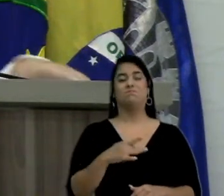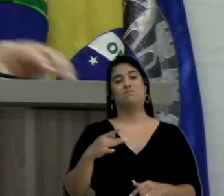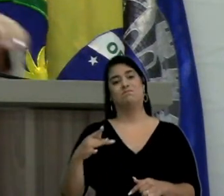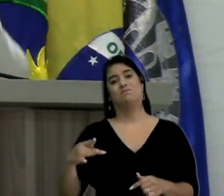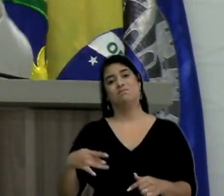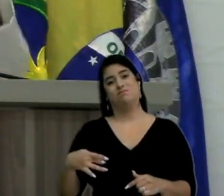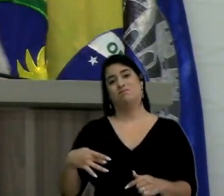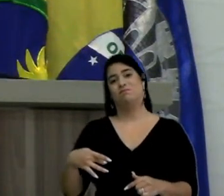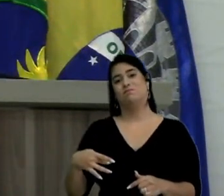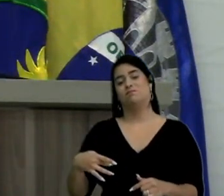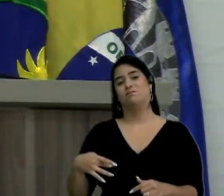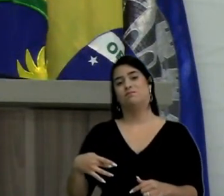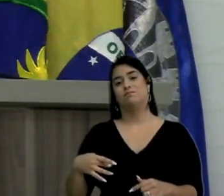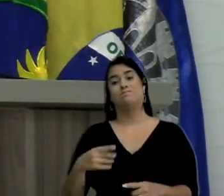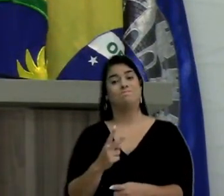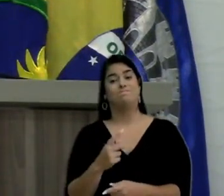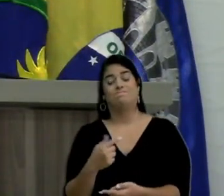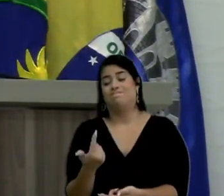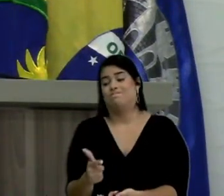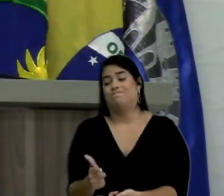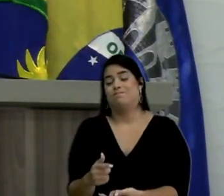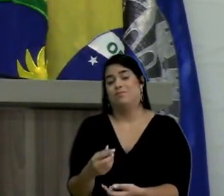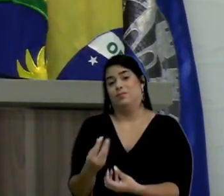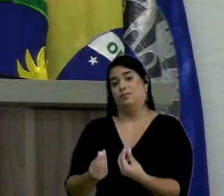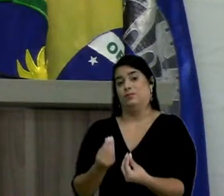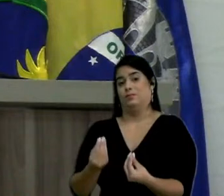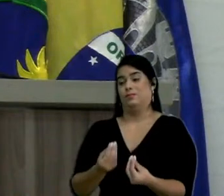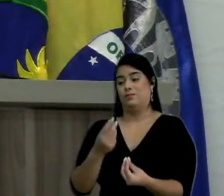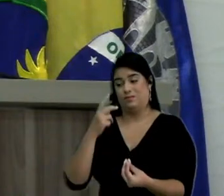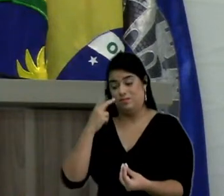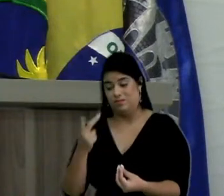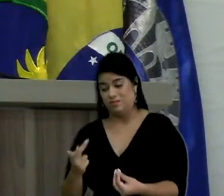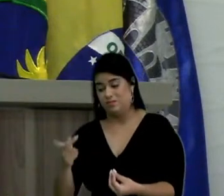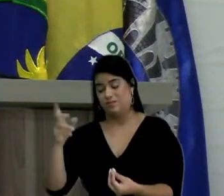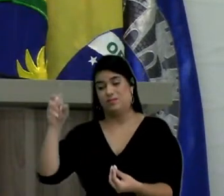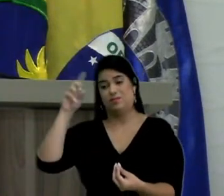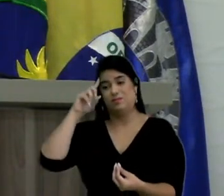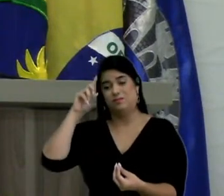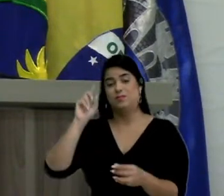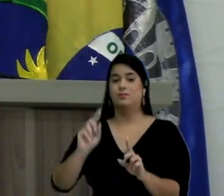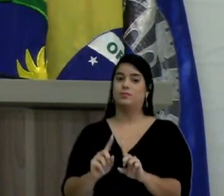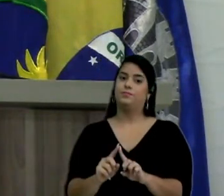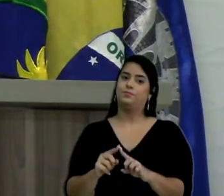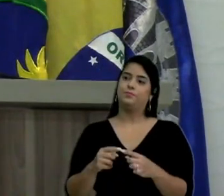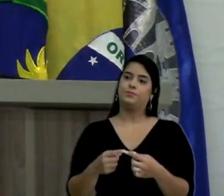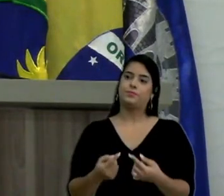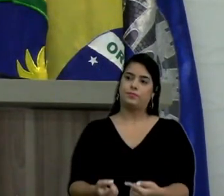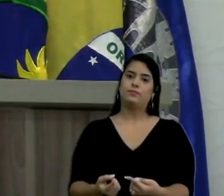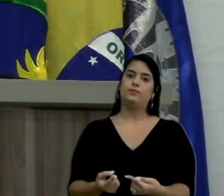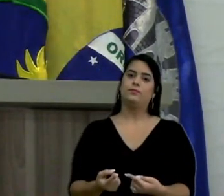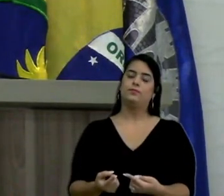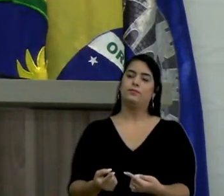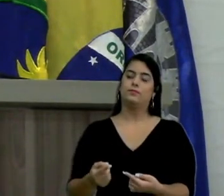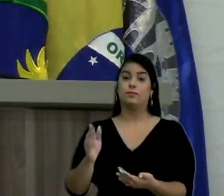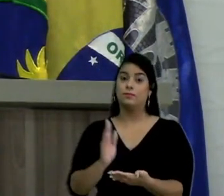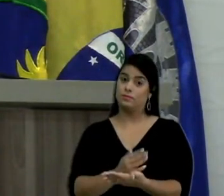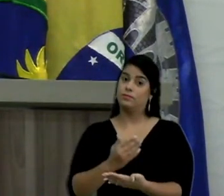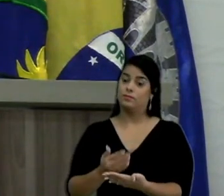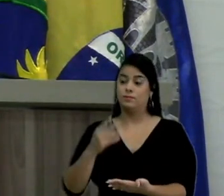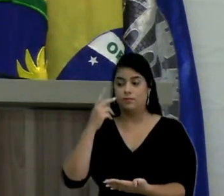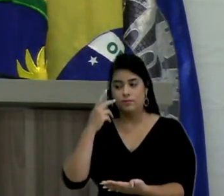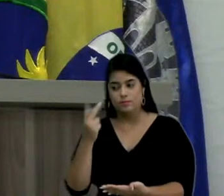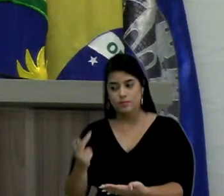pouco e não tem como a gente tá ali todos os dias acompanhando mas assim que eu posso sempre estou lá